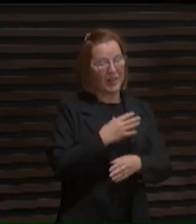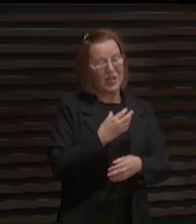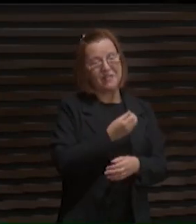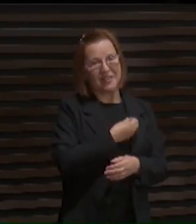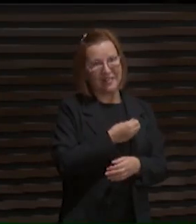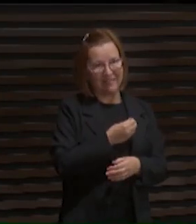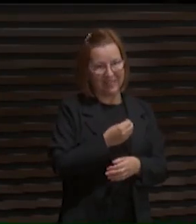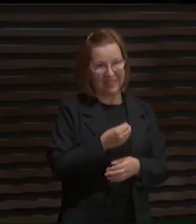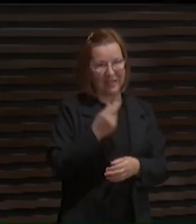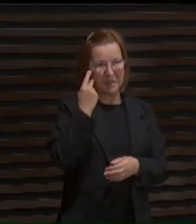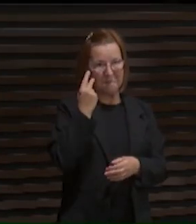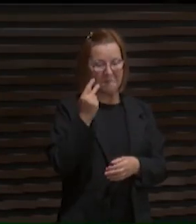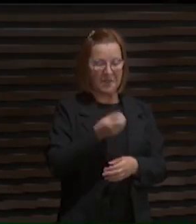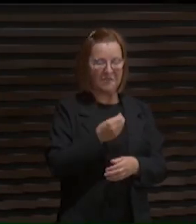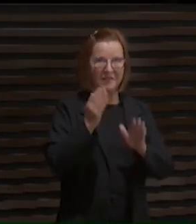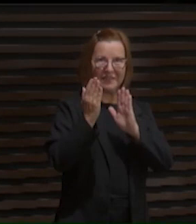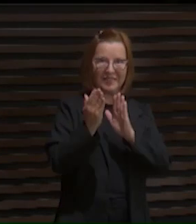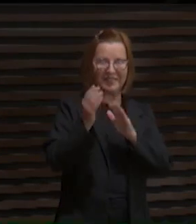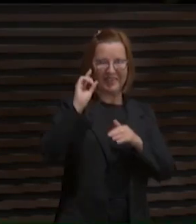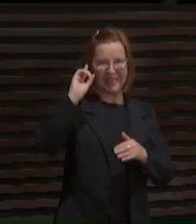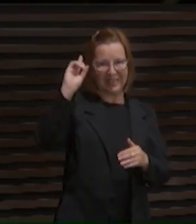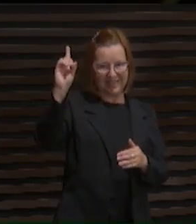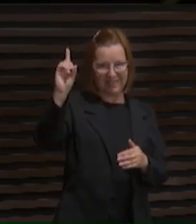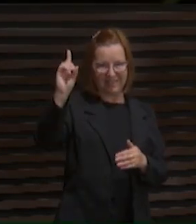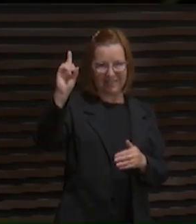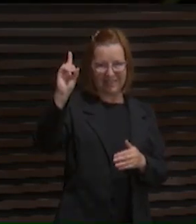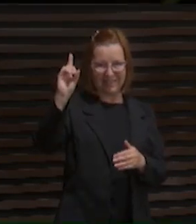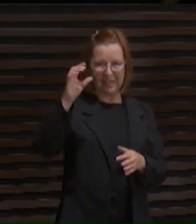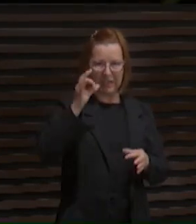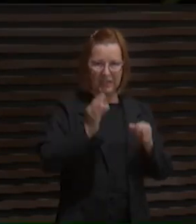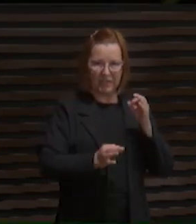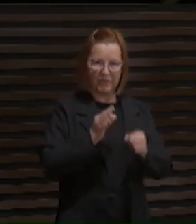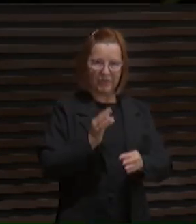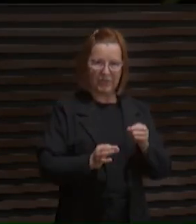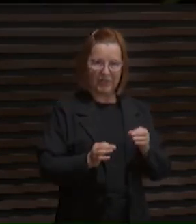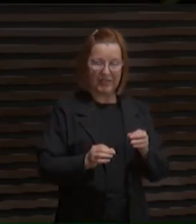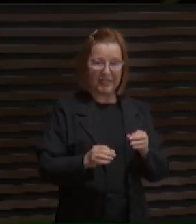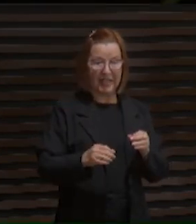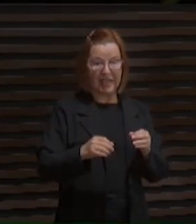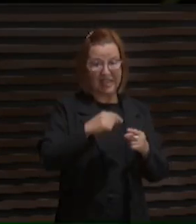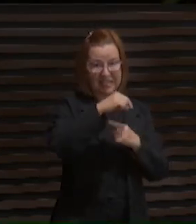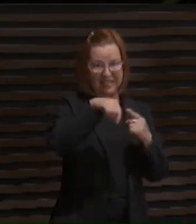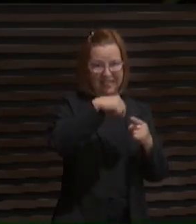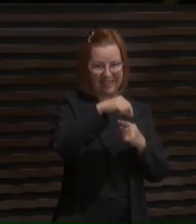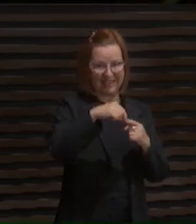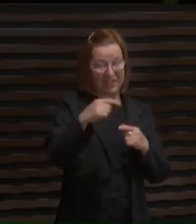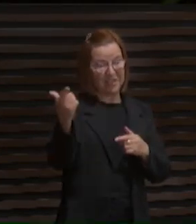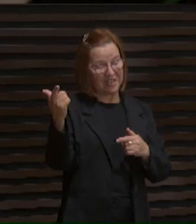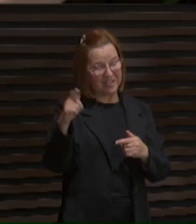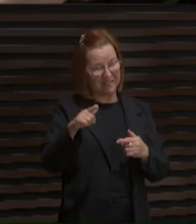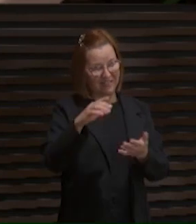em santidade provenientes da verdade. Essa é a condição do novo homem. Nós morremos com Ele